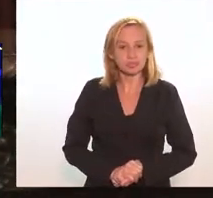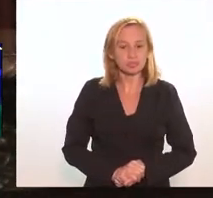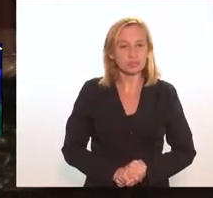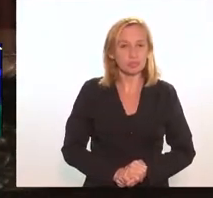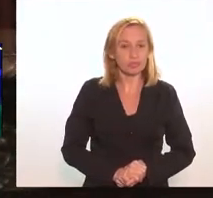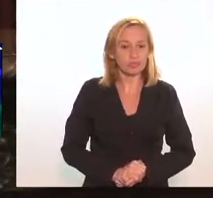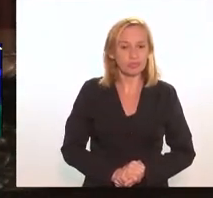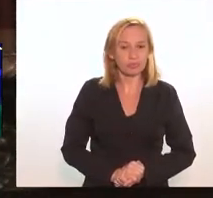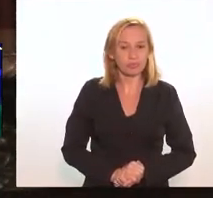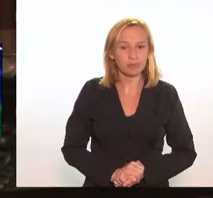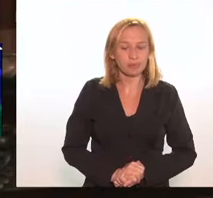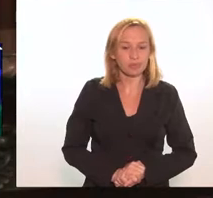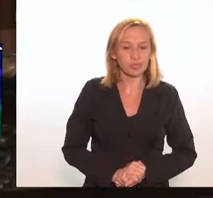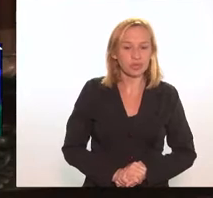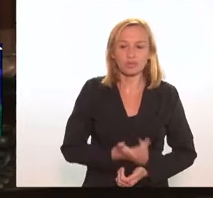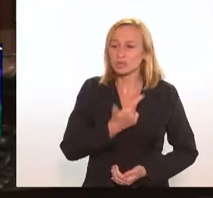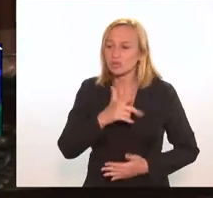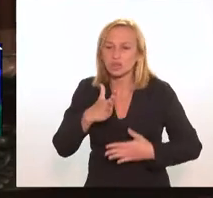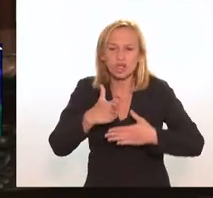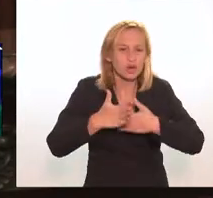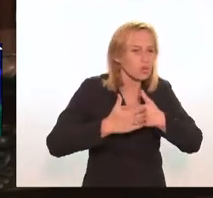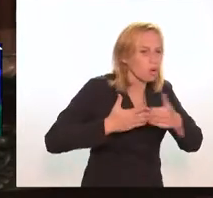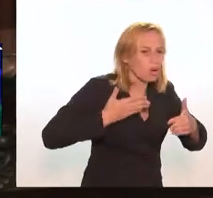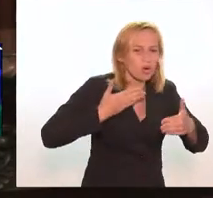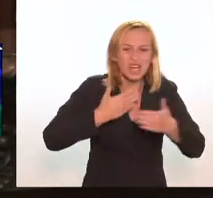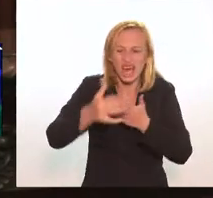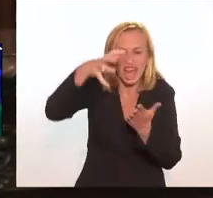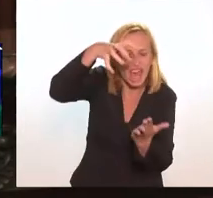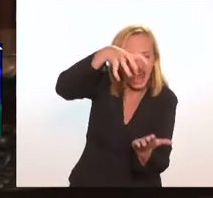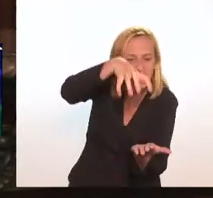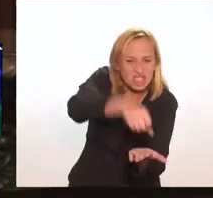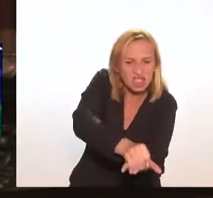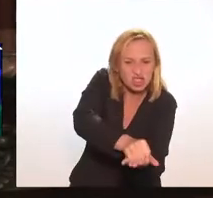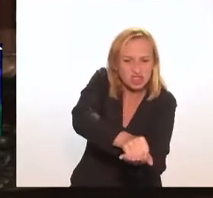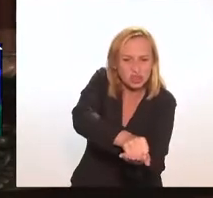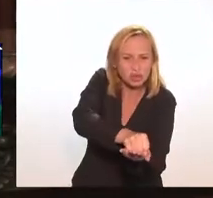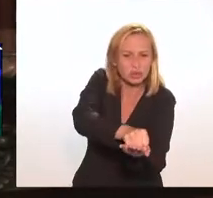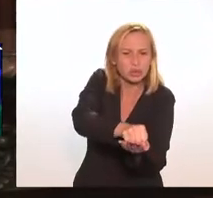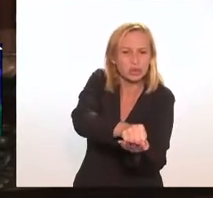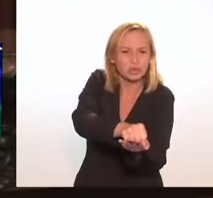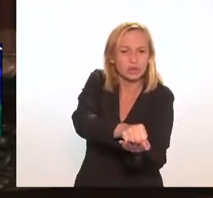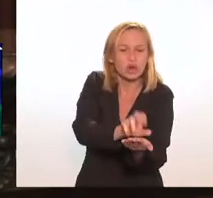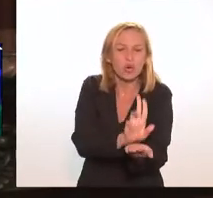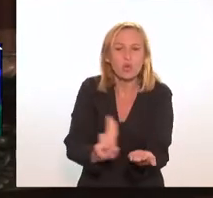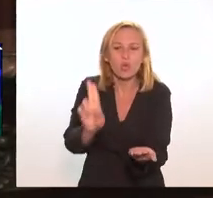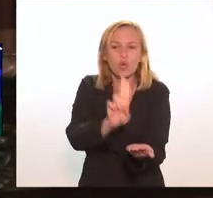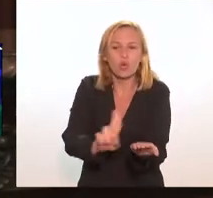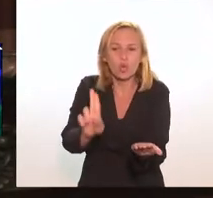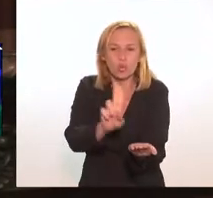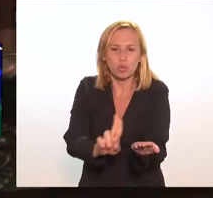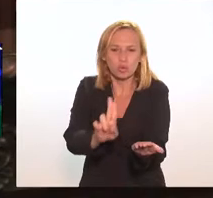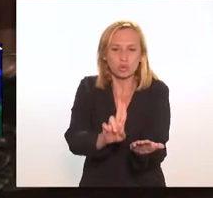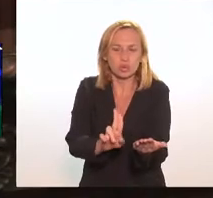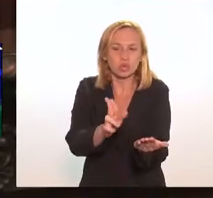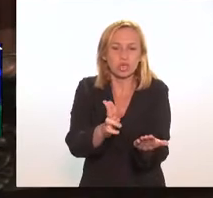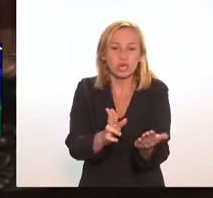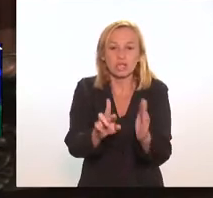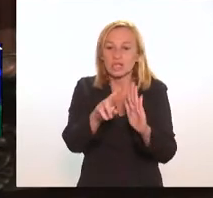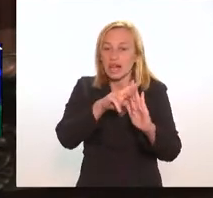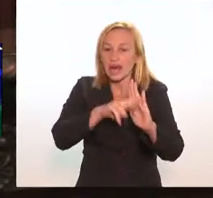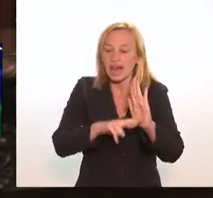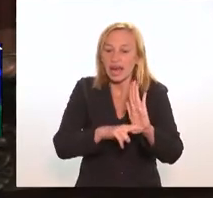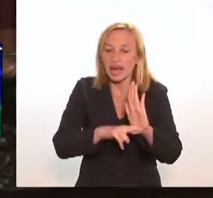Não há qualquer evidência registrada de que o mero uso corrente da norma padrão da